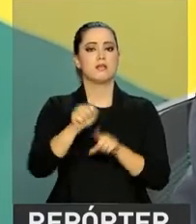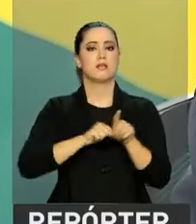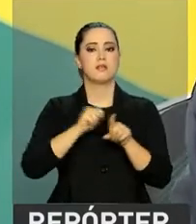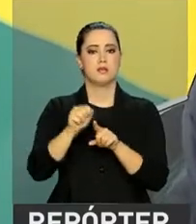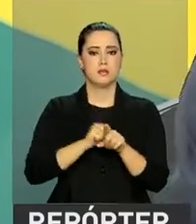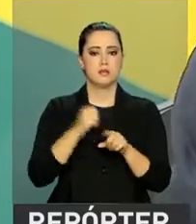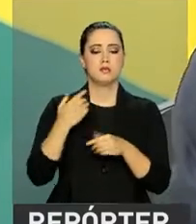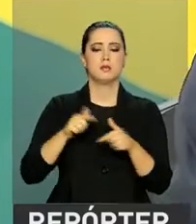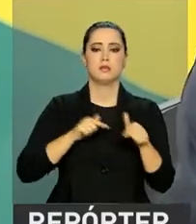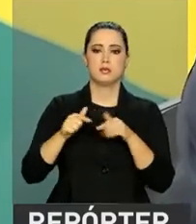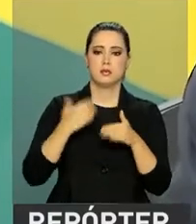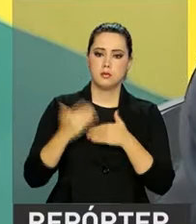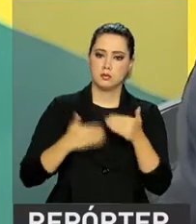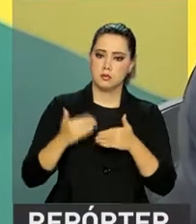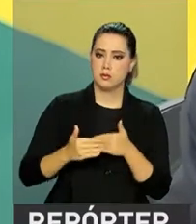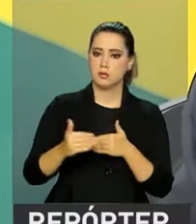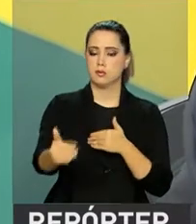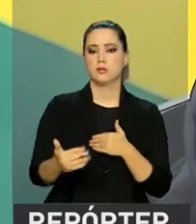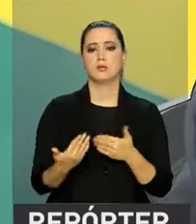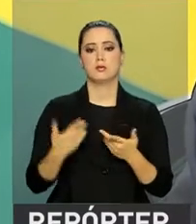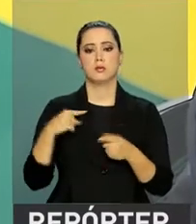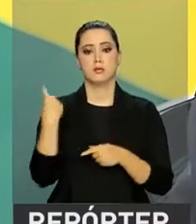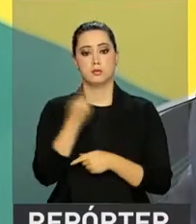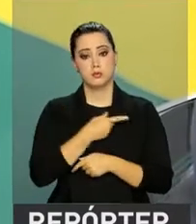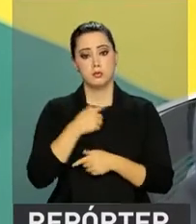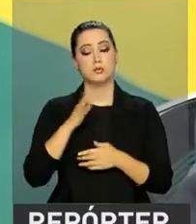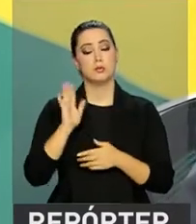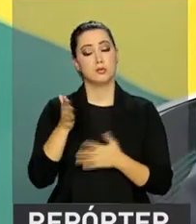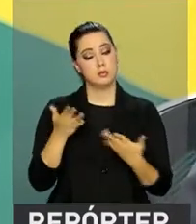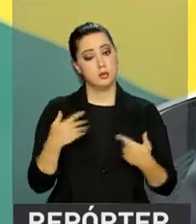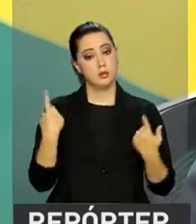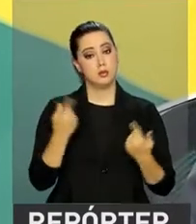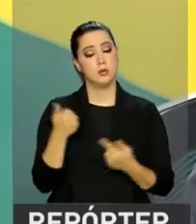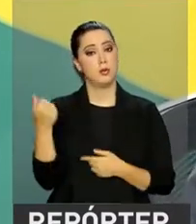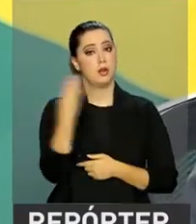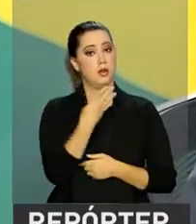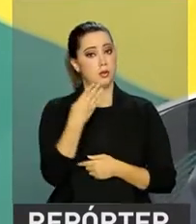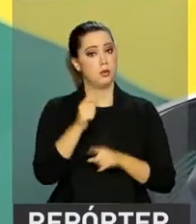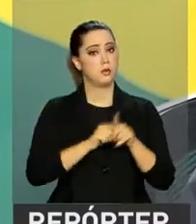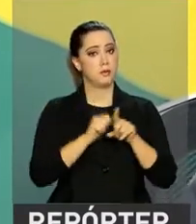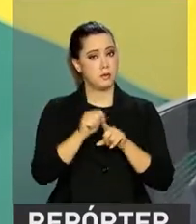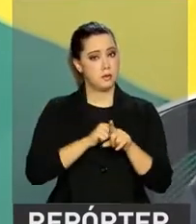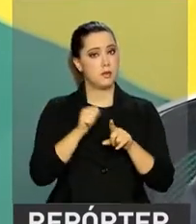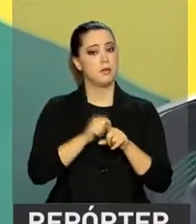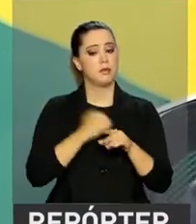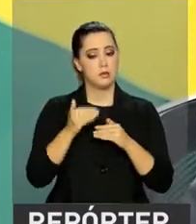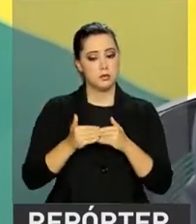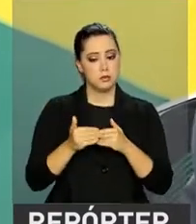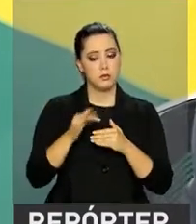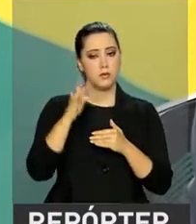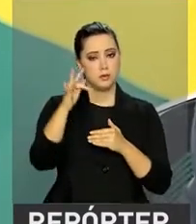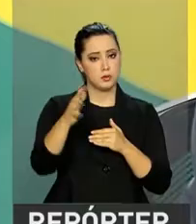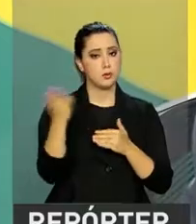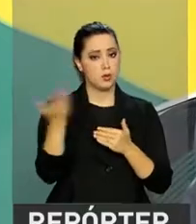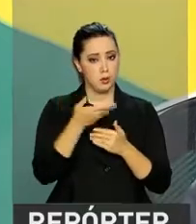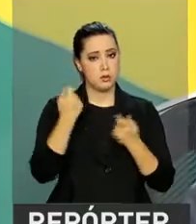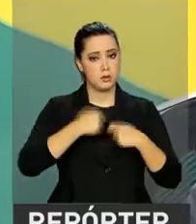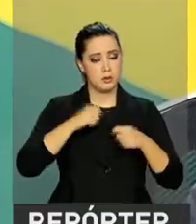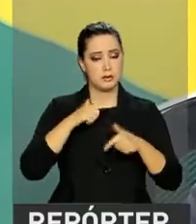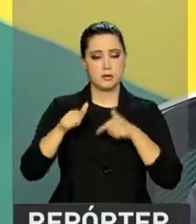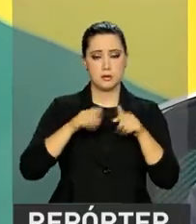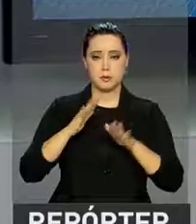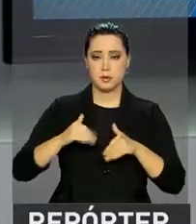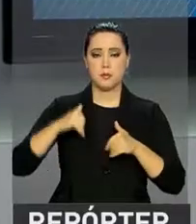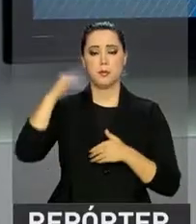muita coisa na vida já é muita coisa e portanto nós temos 14 meses pela frente para produzir muita coisa